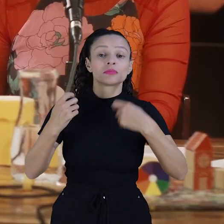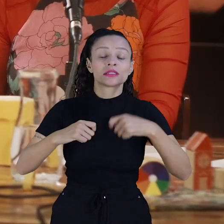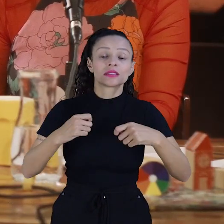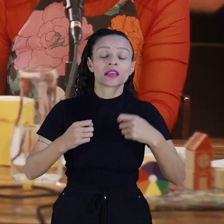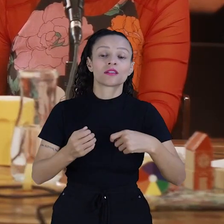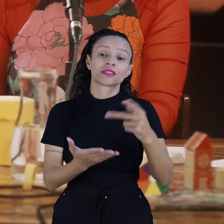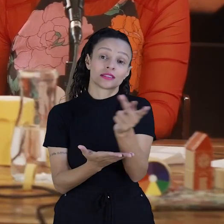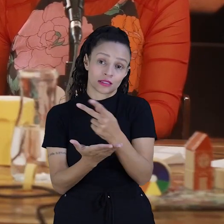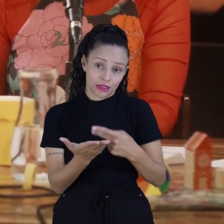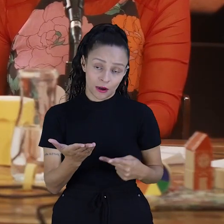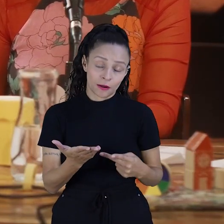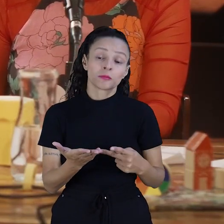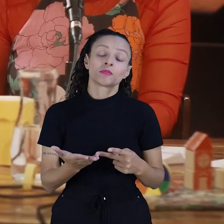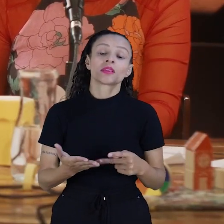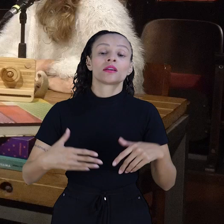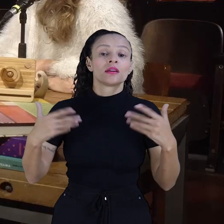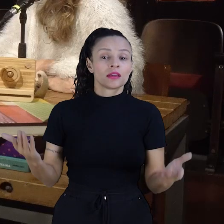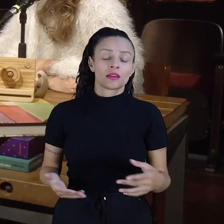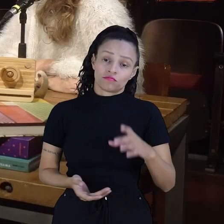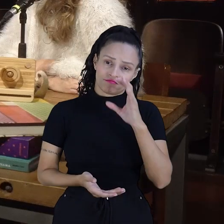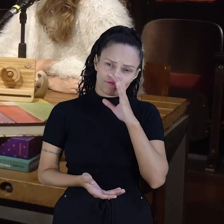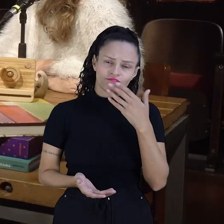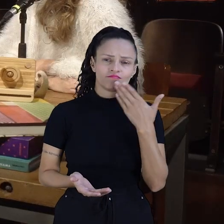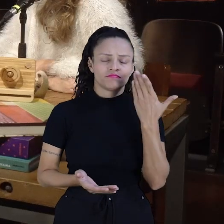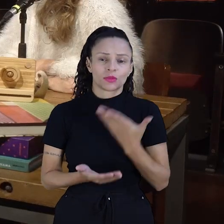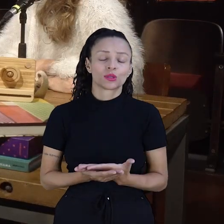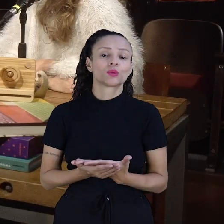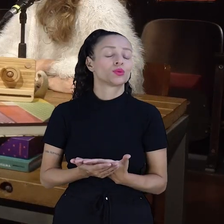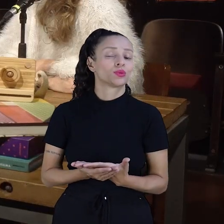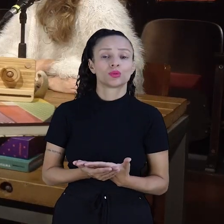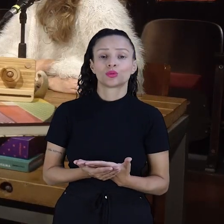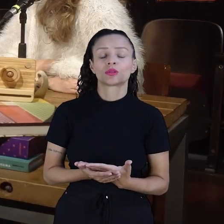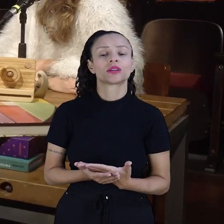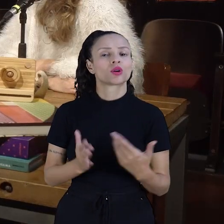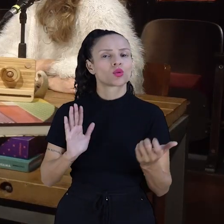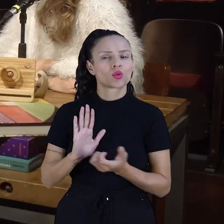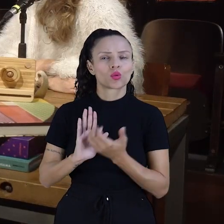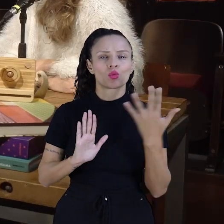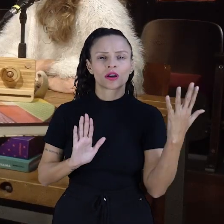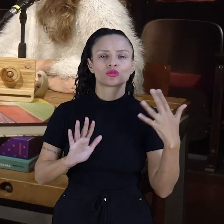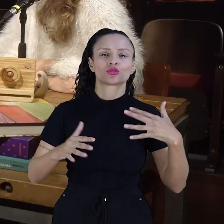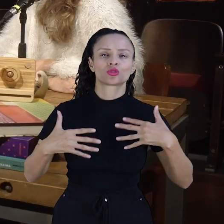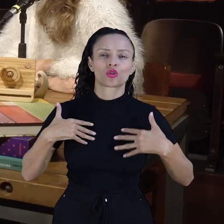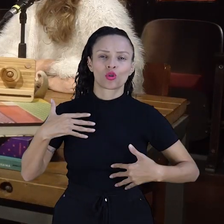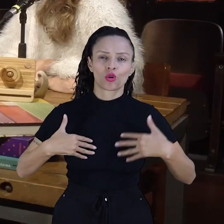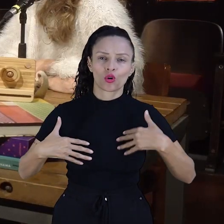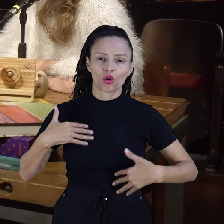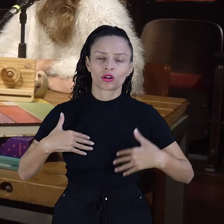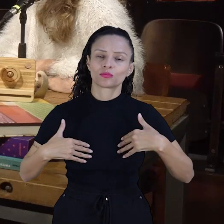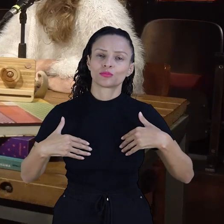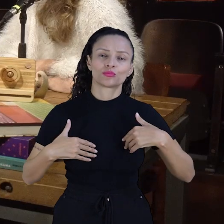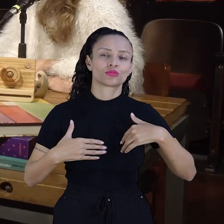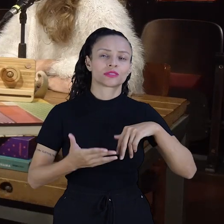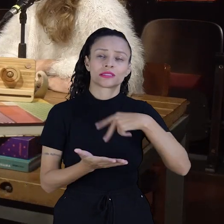relatar graficamente isso. E era impressionante a quantidade de corpos à la Picasso que